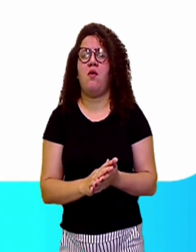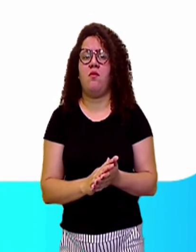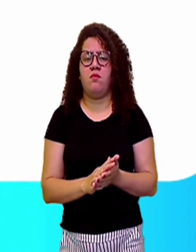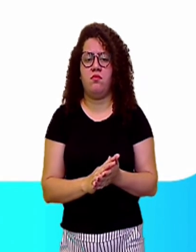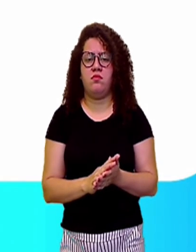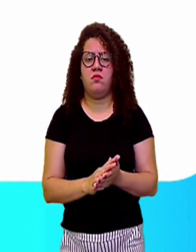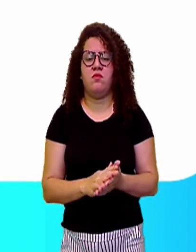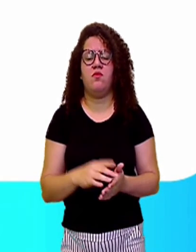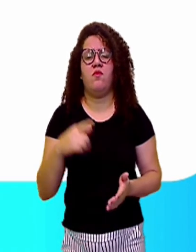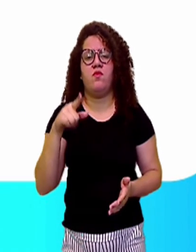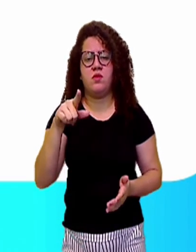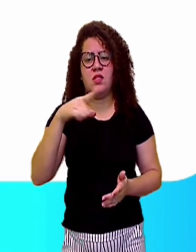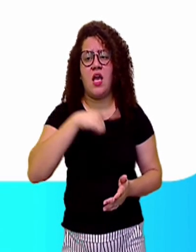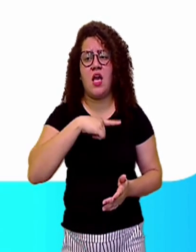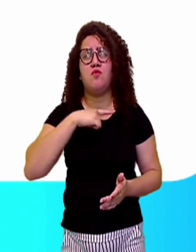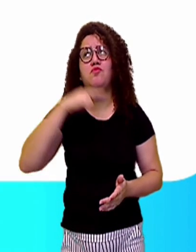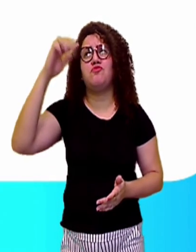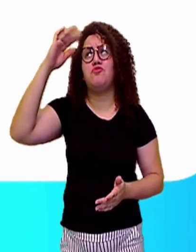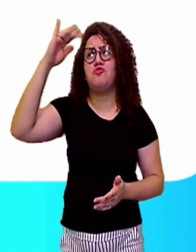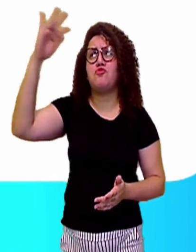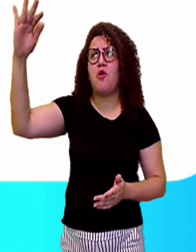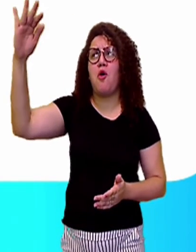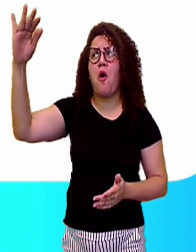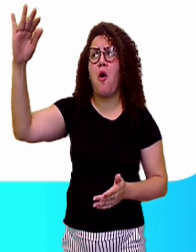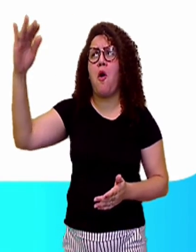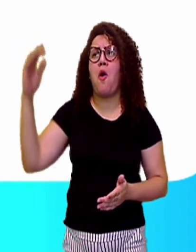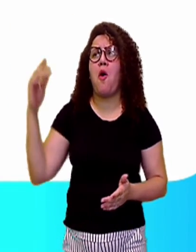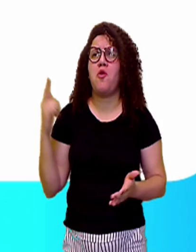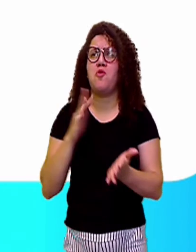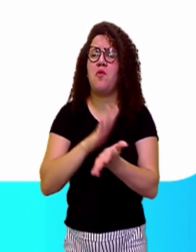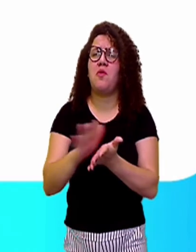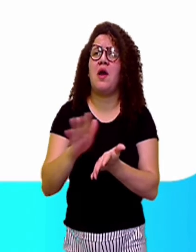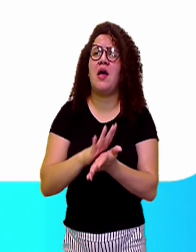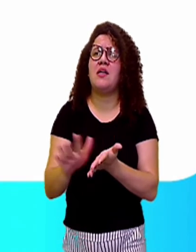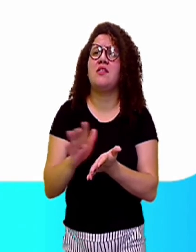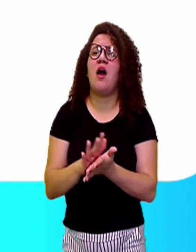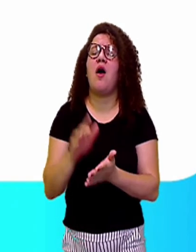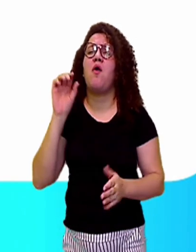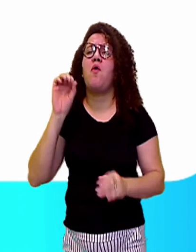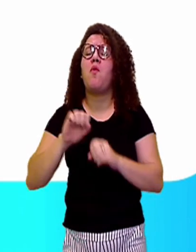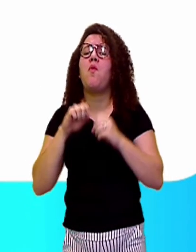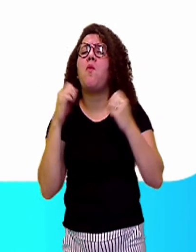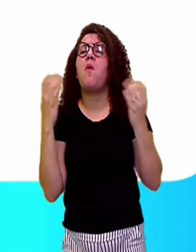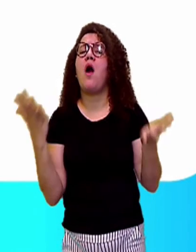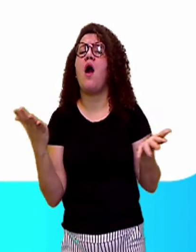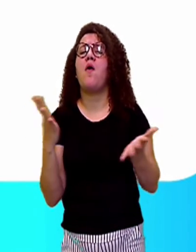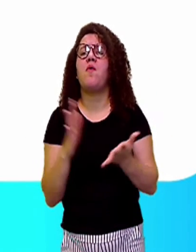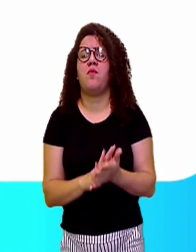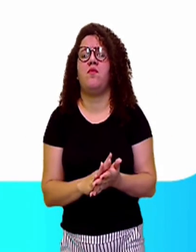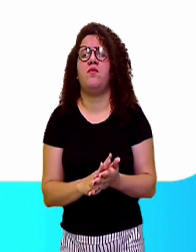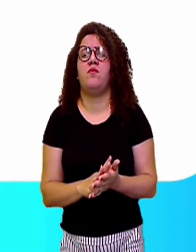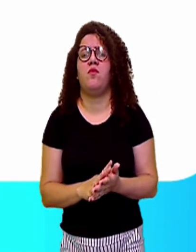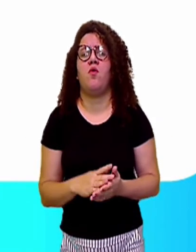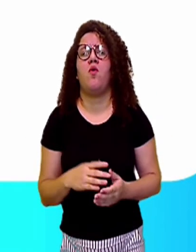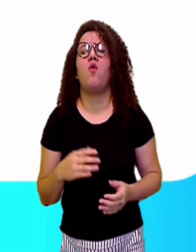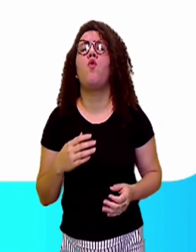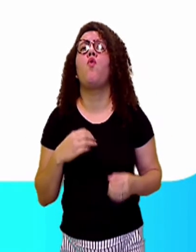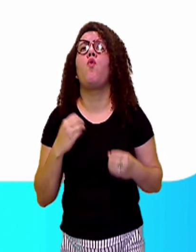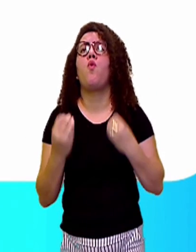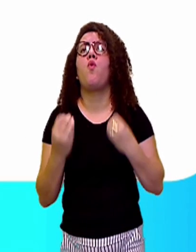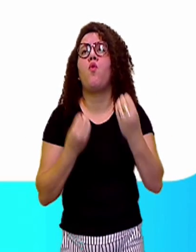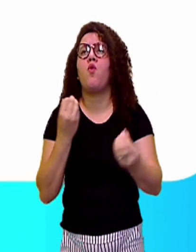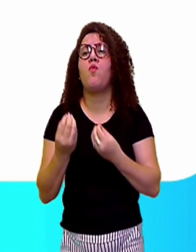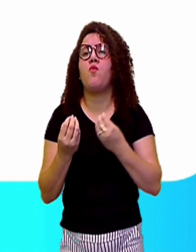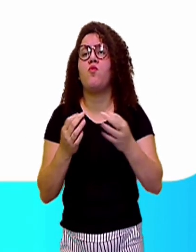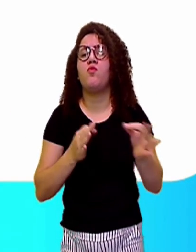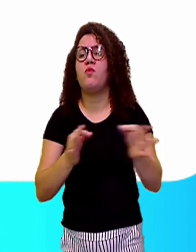Você tem algum sonho de consumo? Se sim, qual? Como você planeja para realizar